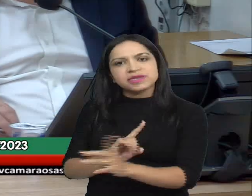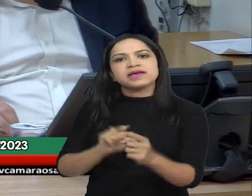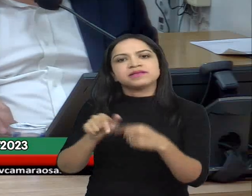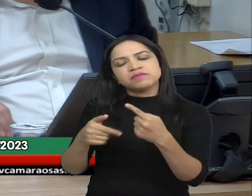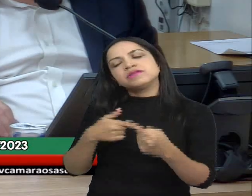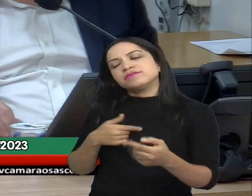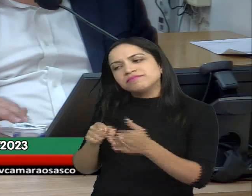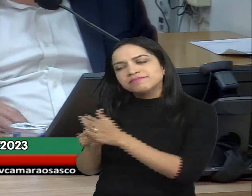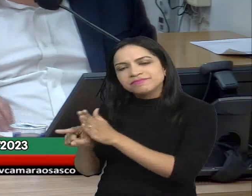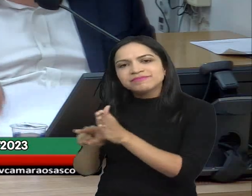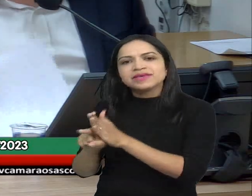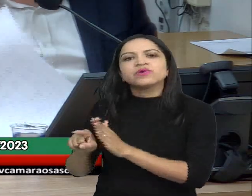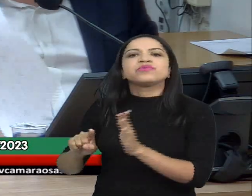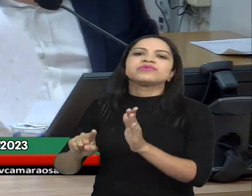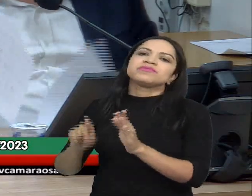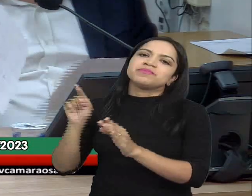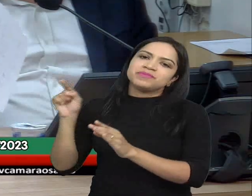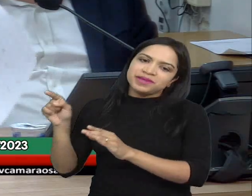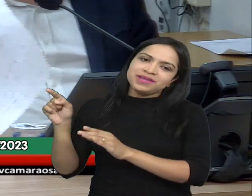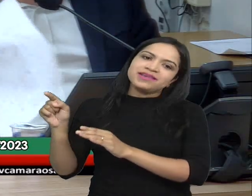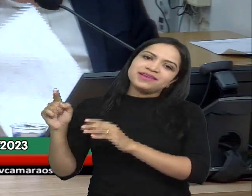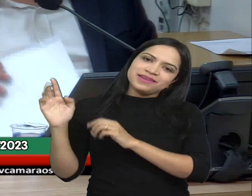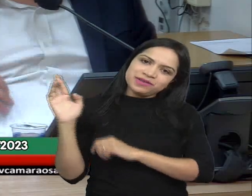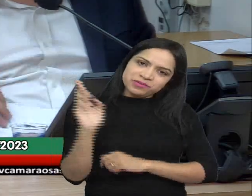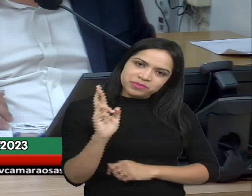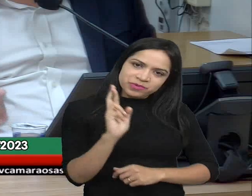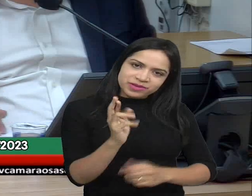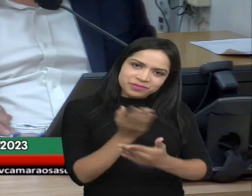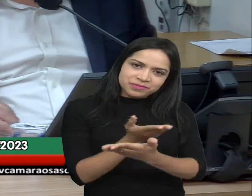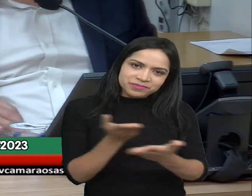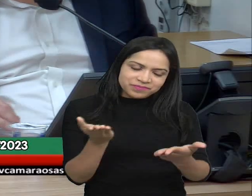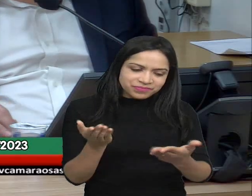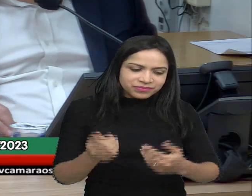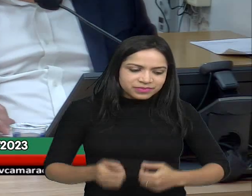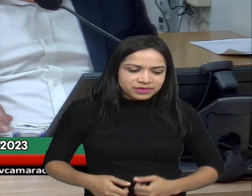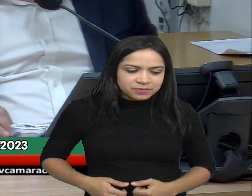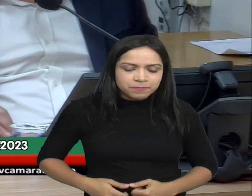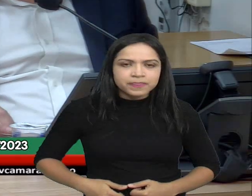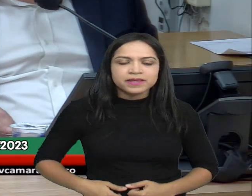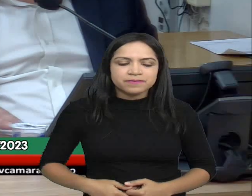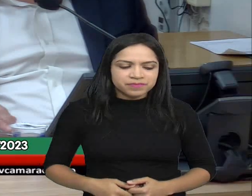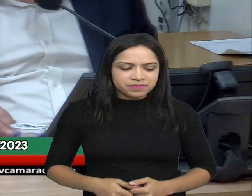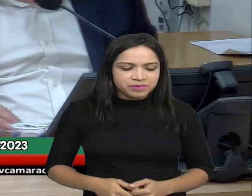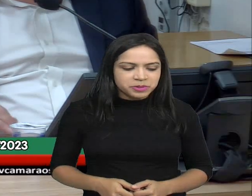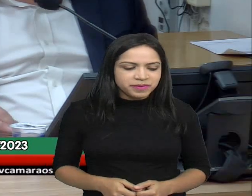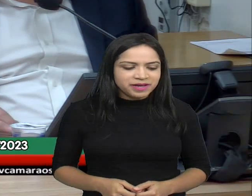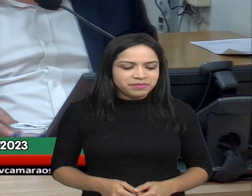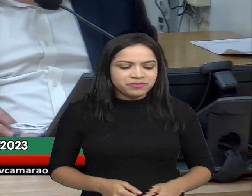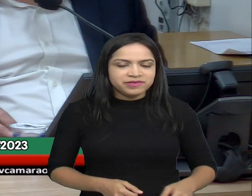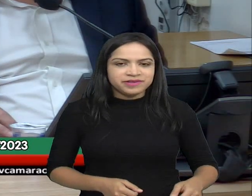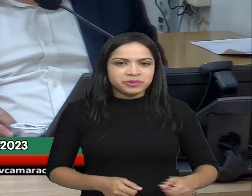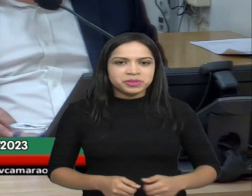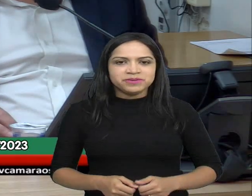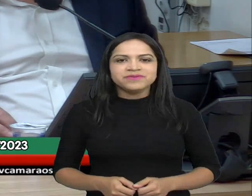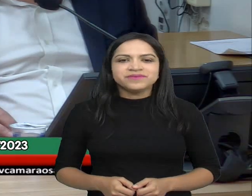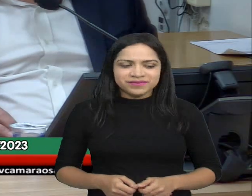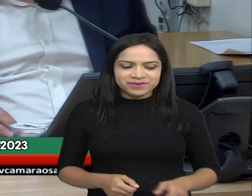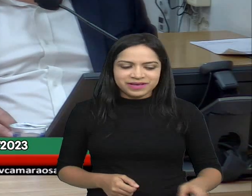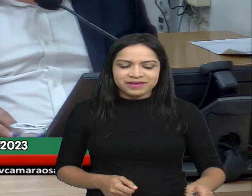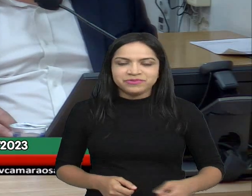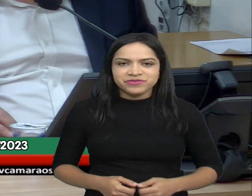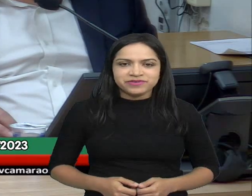4 perguntas para fazer para o doutor. E uma delas, doutor, eu queria até entender, quando a pessoa